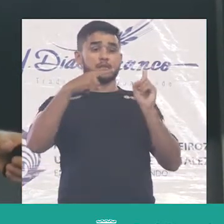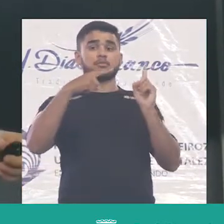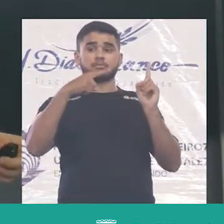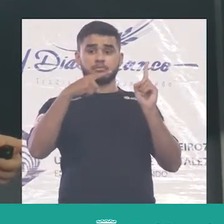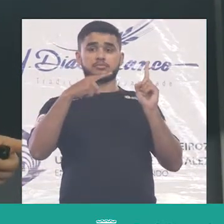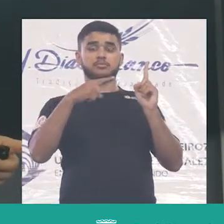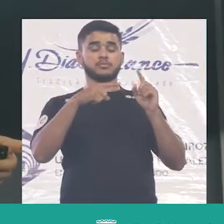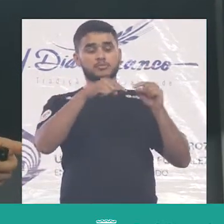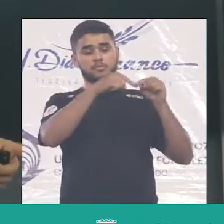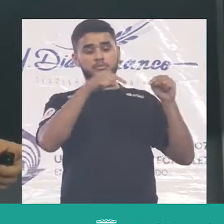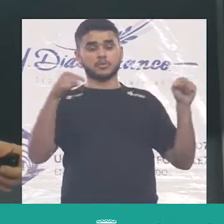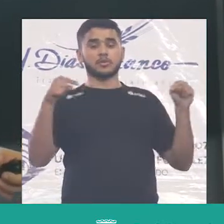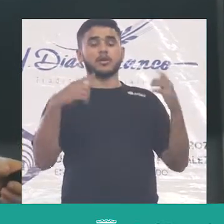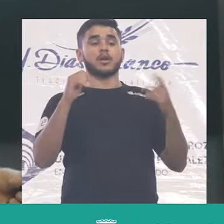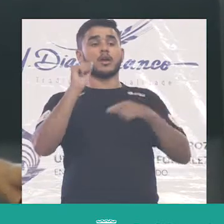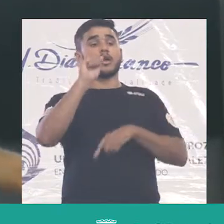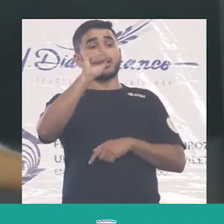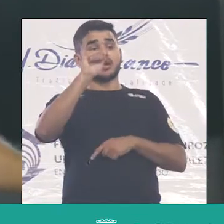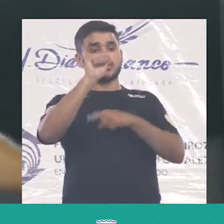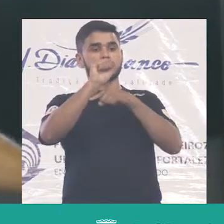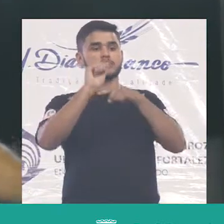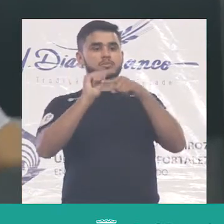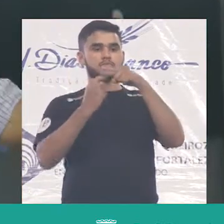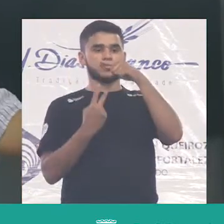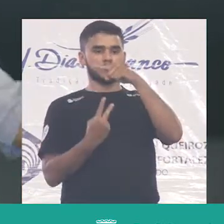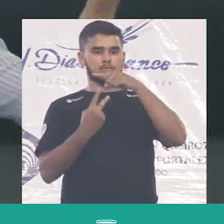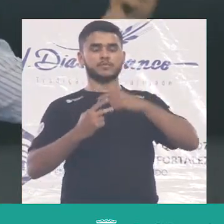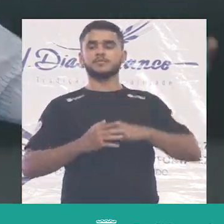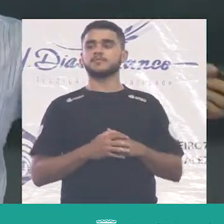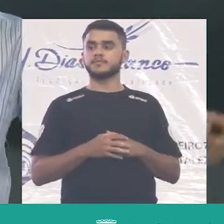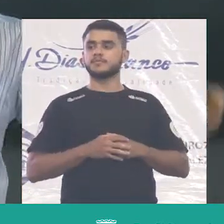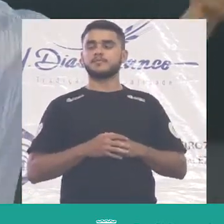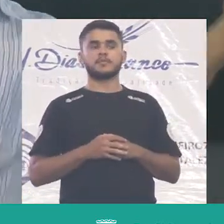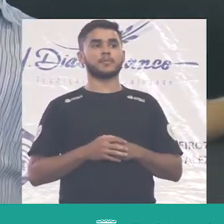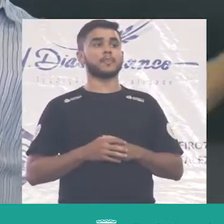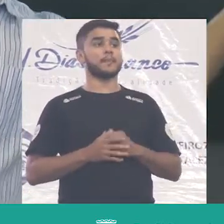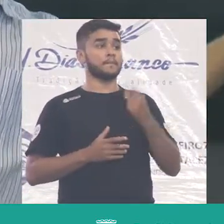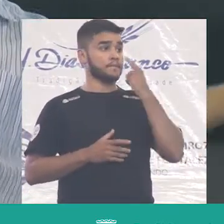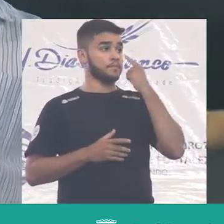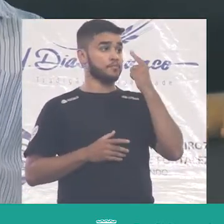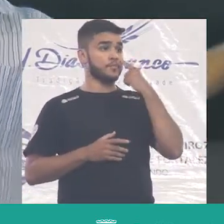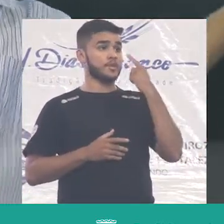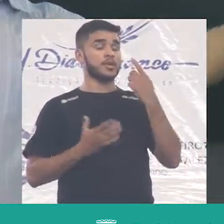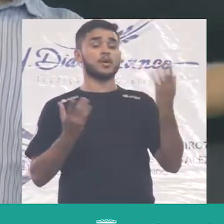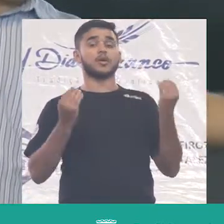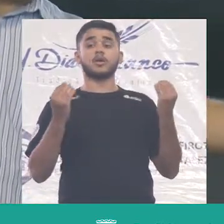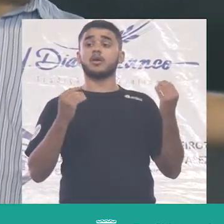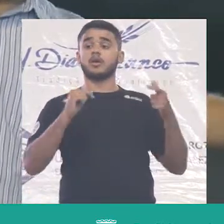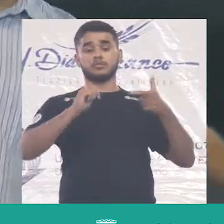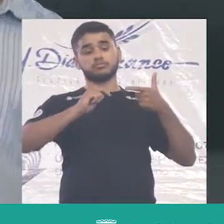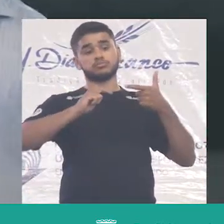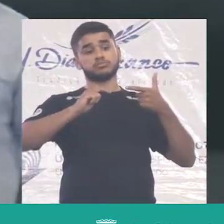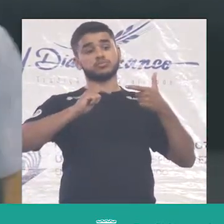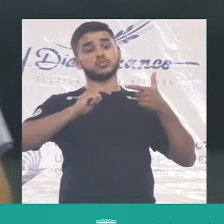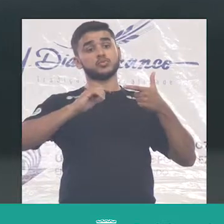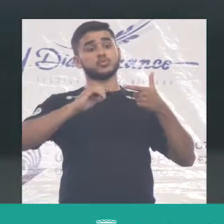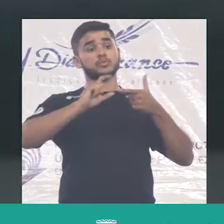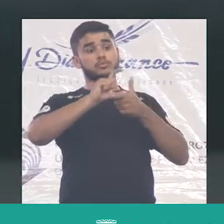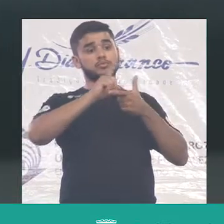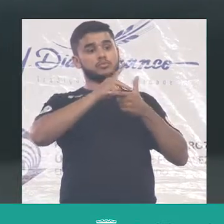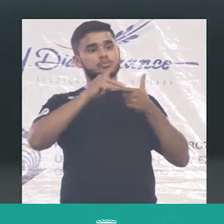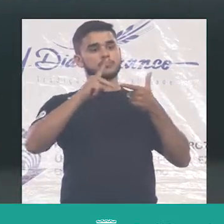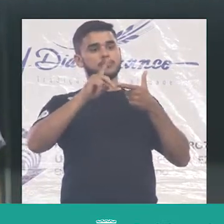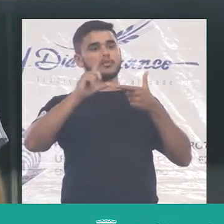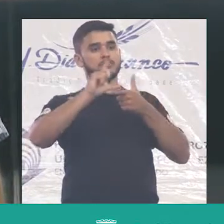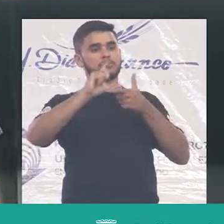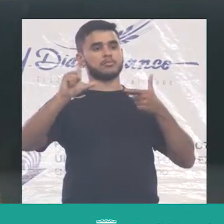quanto? A sobre 2. E ele disse que foi ocupado com 80% da sua capacidade. Se